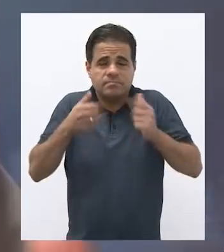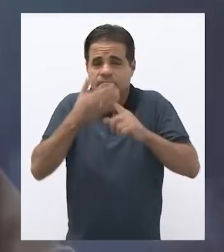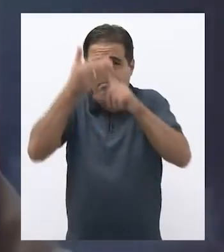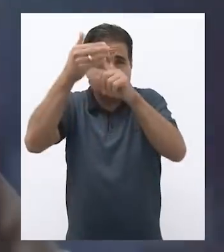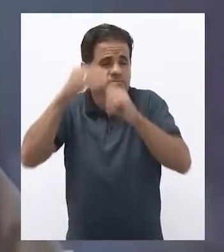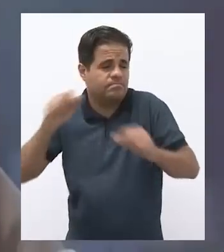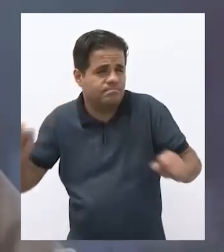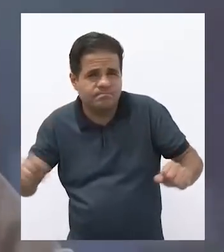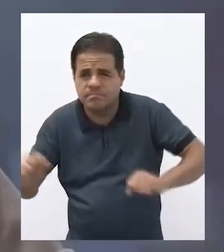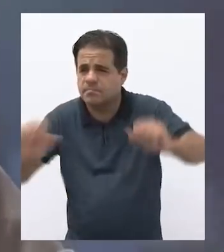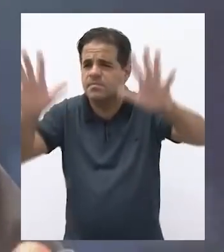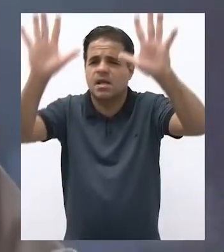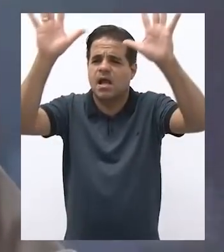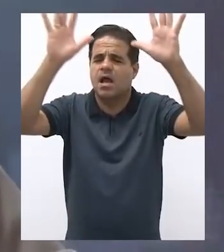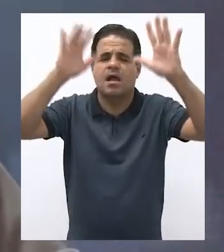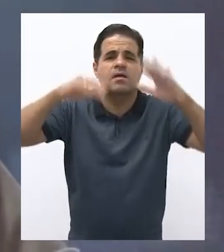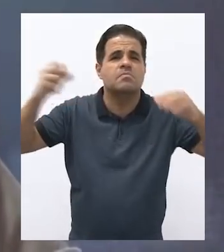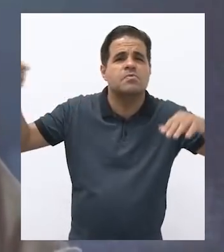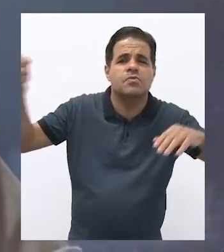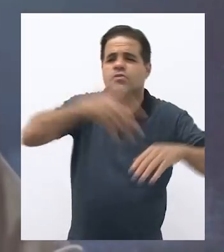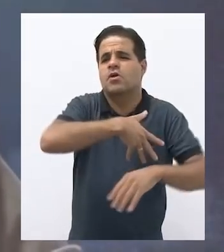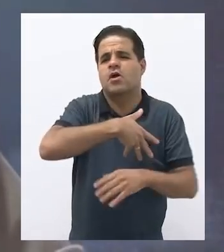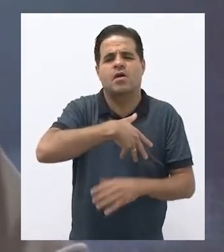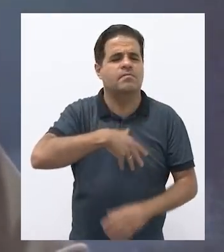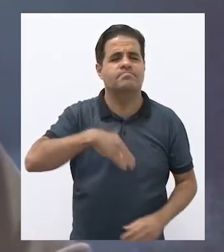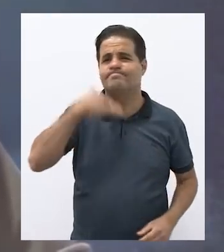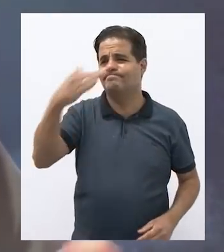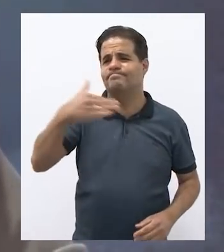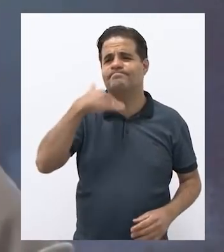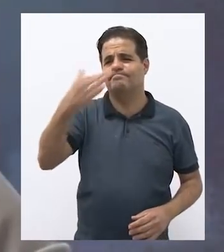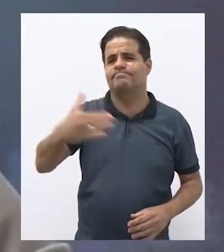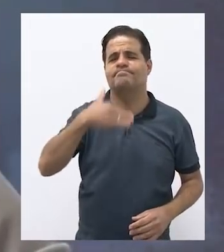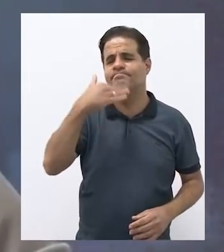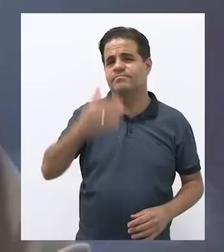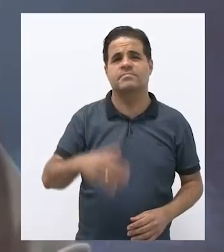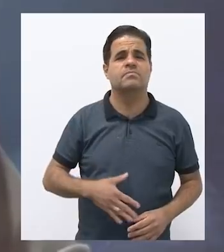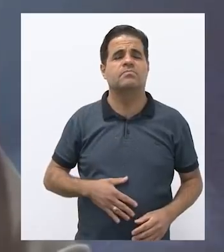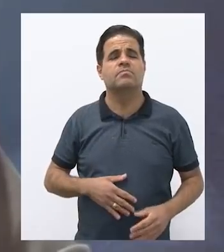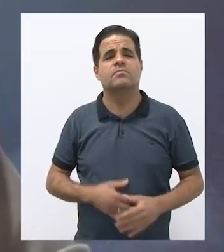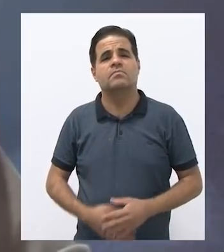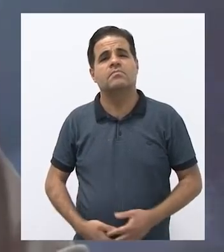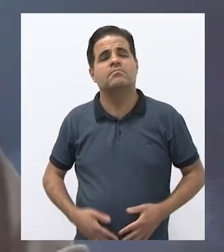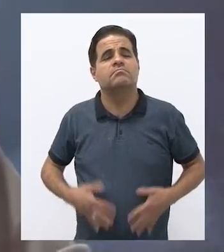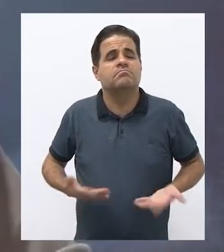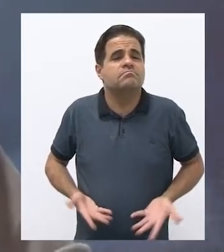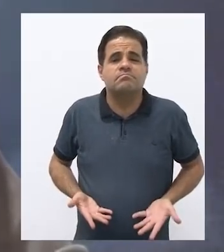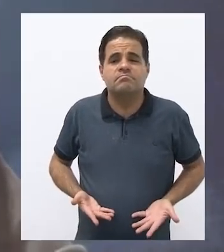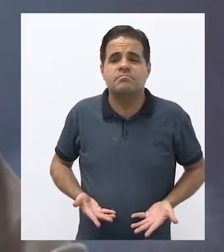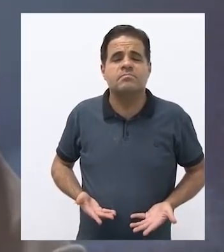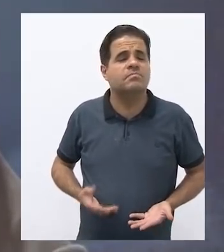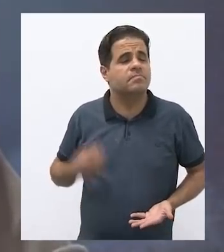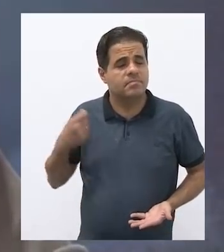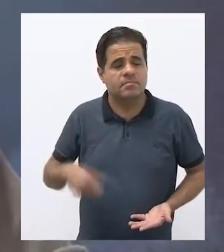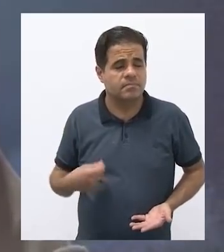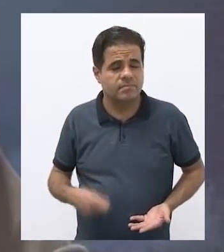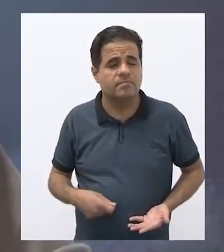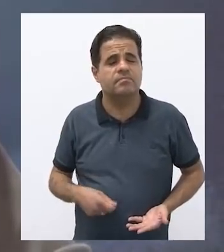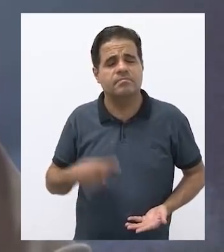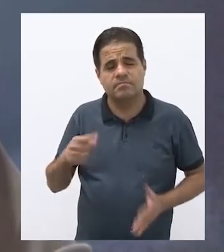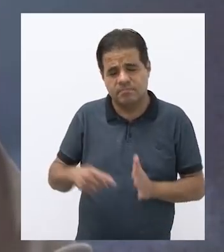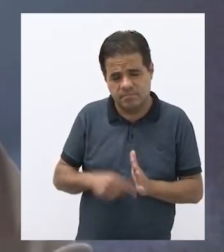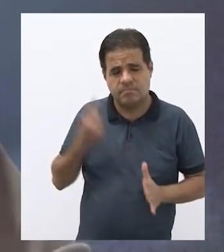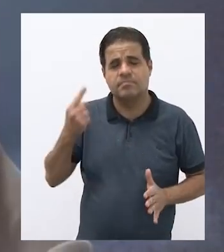tecnologia mais cara, a tecnologia mais nova, sob qualquer pretexto. É preciso,